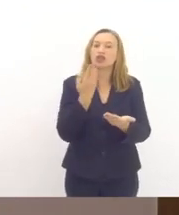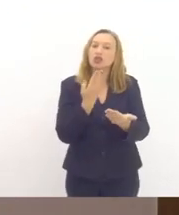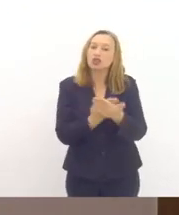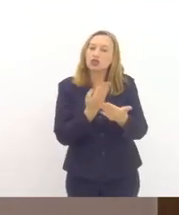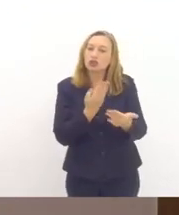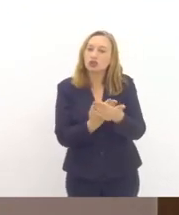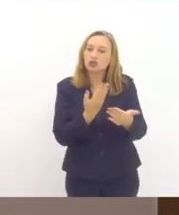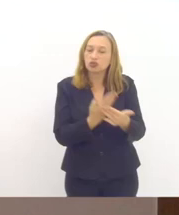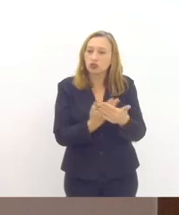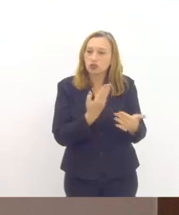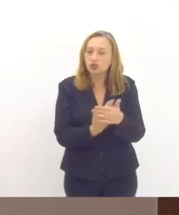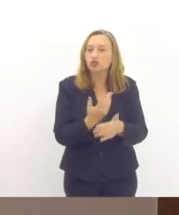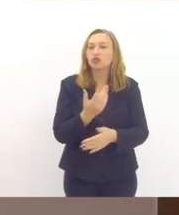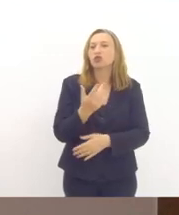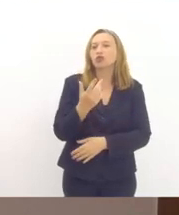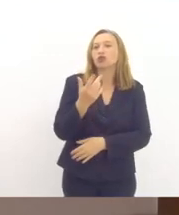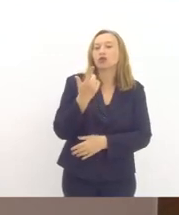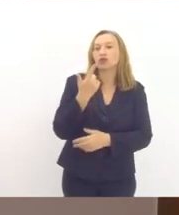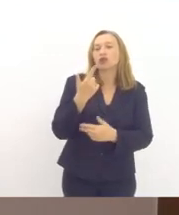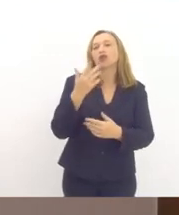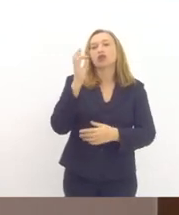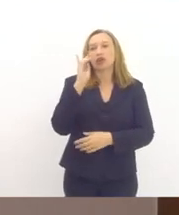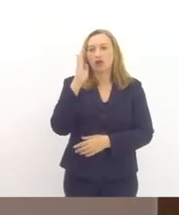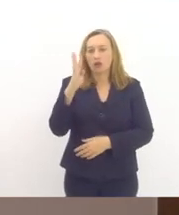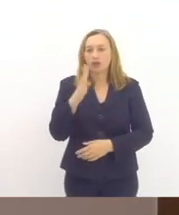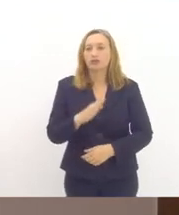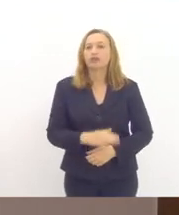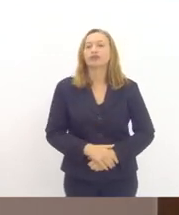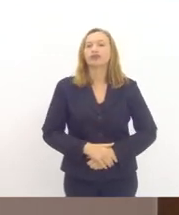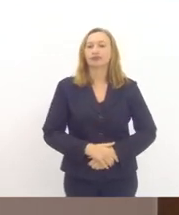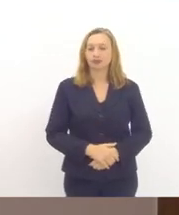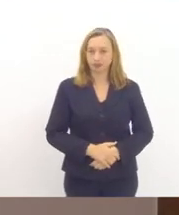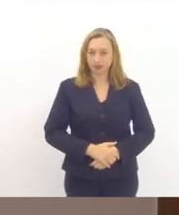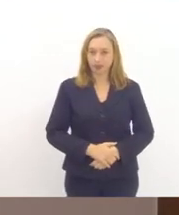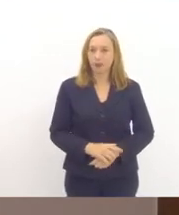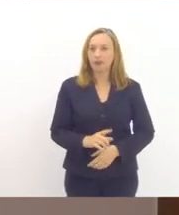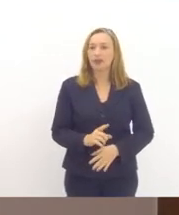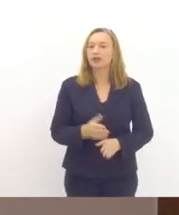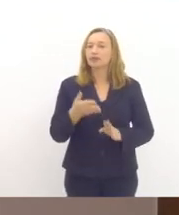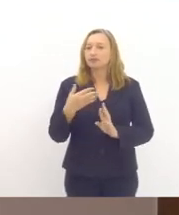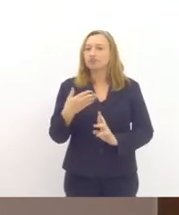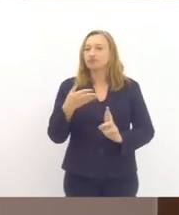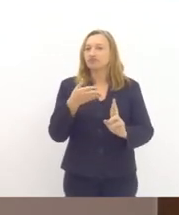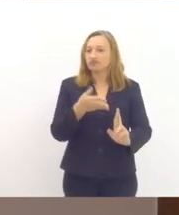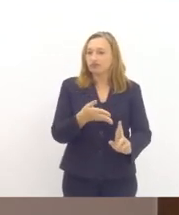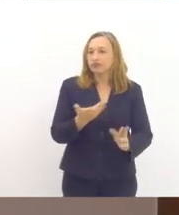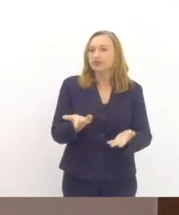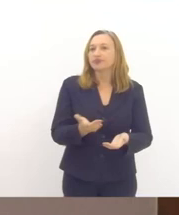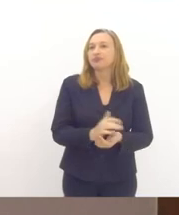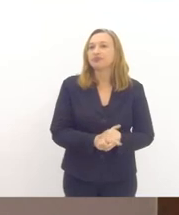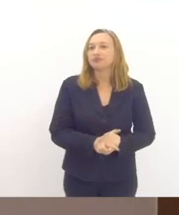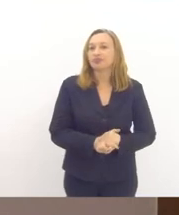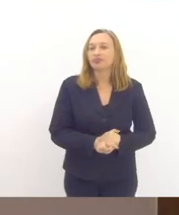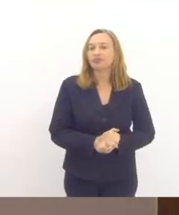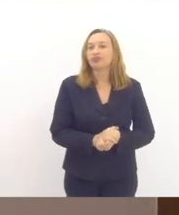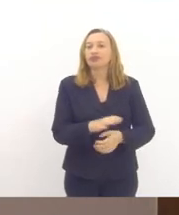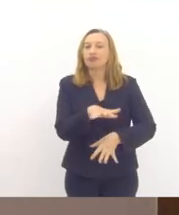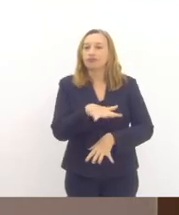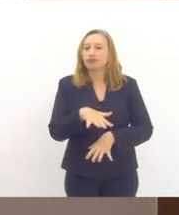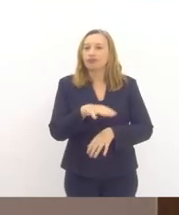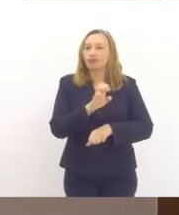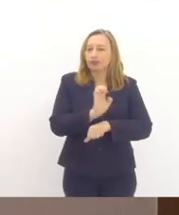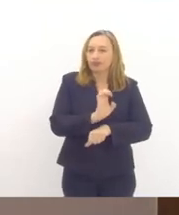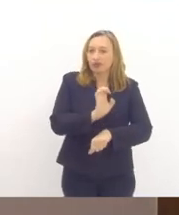sobre bilinguismo, multilinguismo, plurilinguismo. Tá? No que se refere a rede estadual... Eu